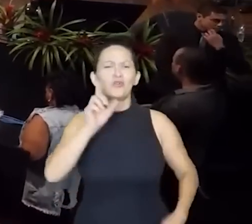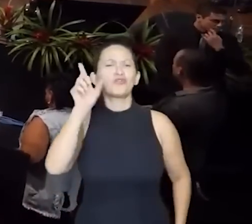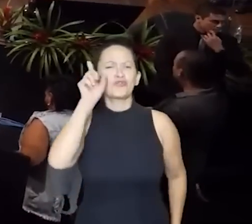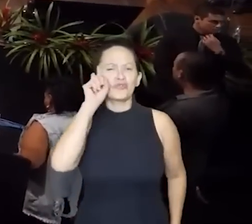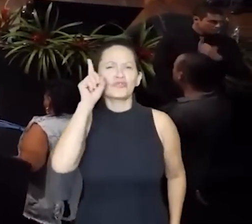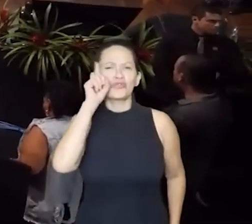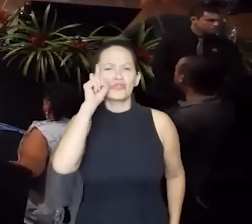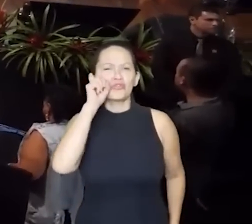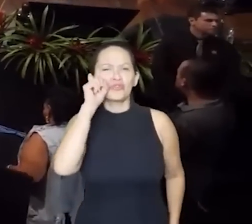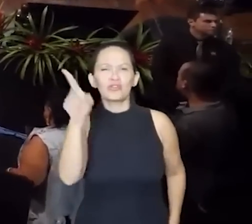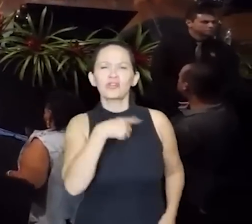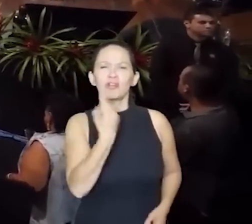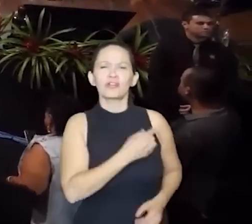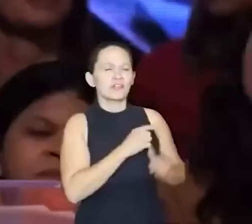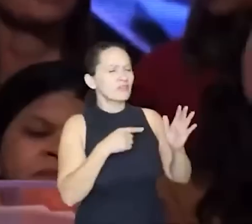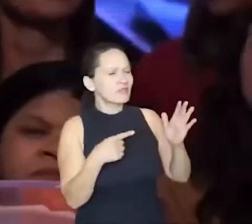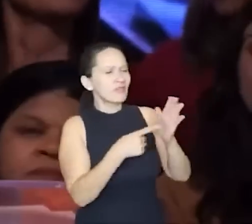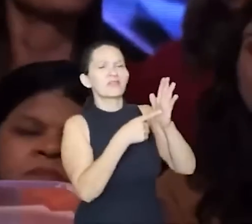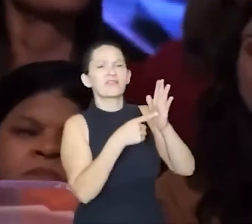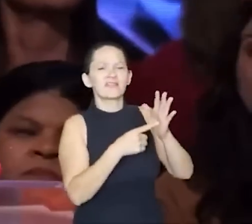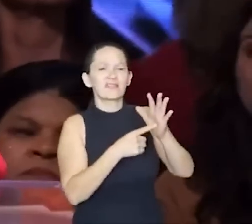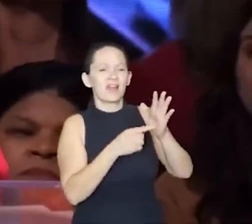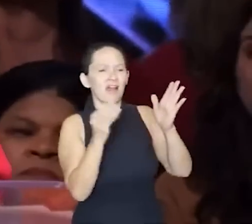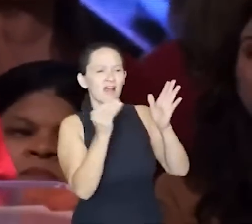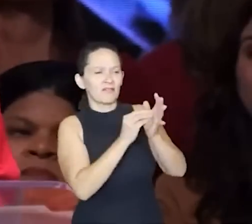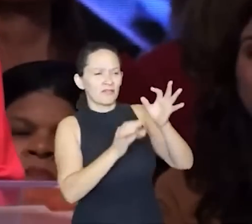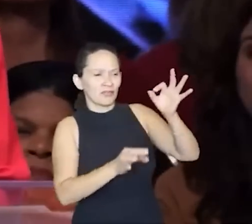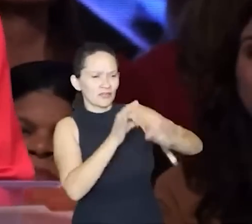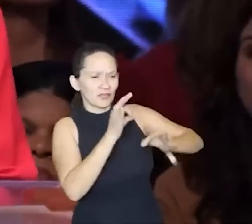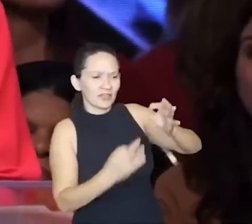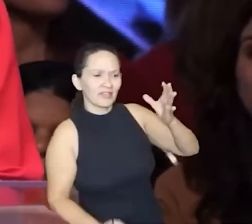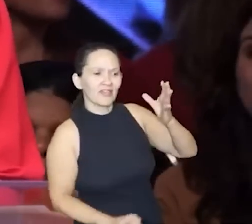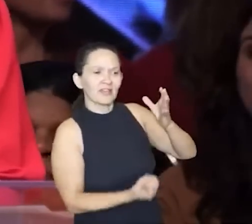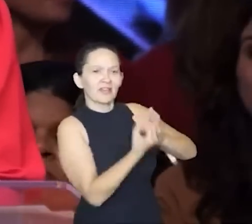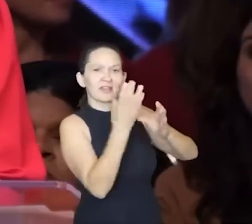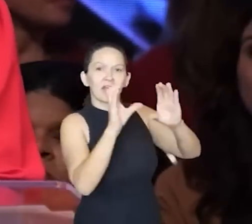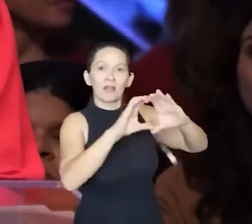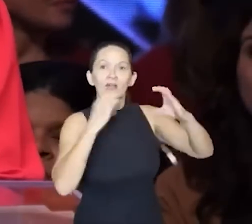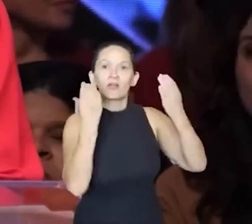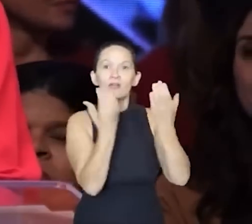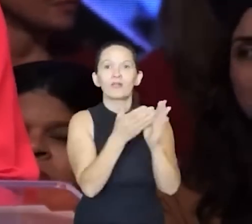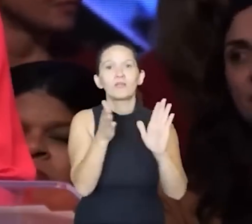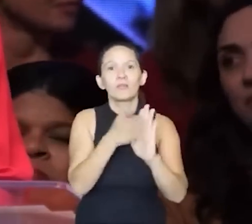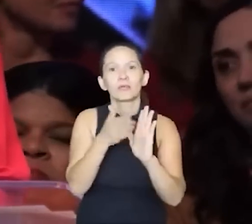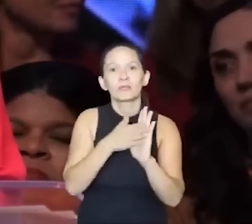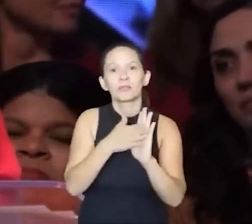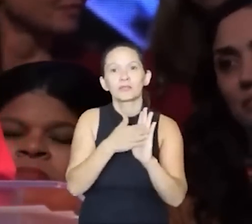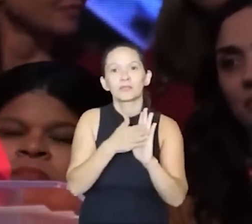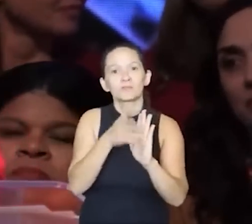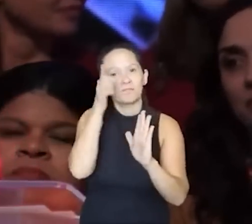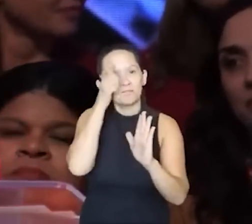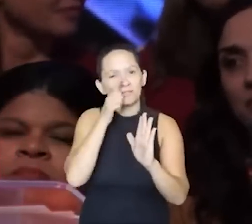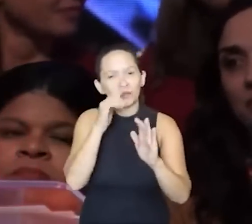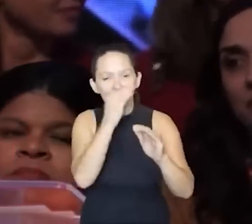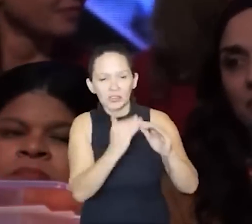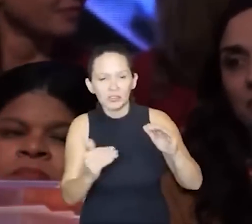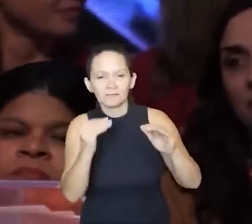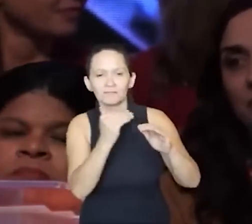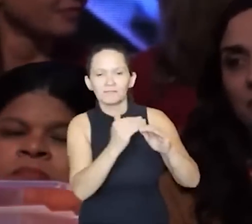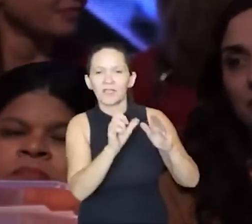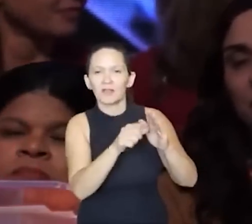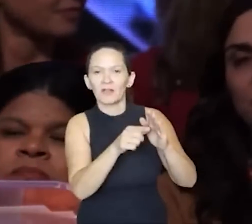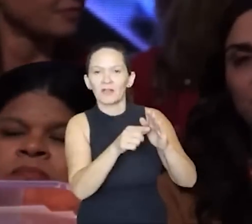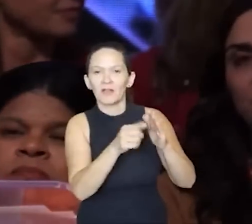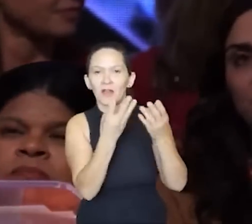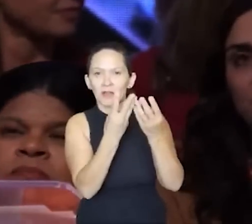tantas injustiças, mais do que elaborar coletivamente propostas para superarmos a desigualdade e o atraso, é